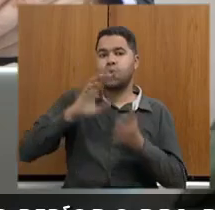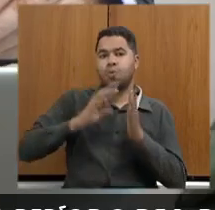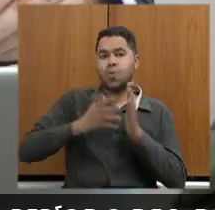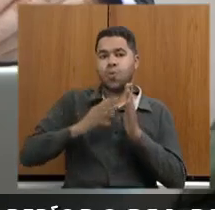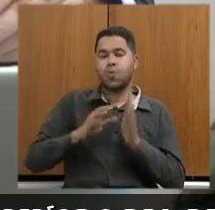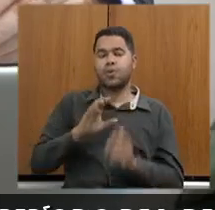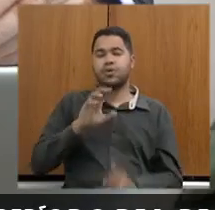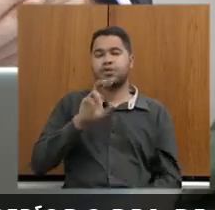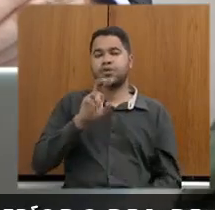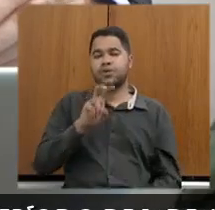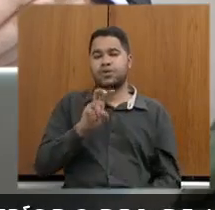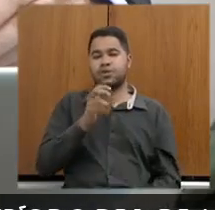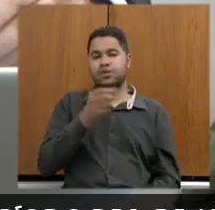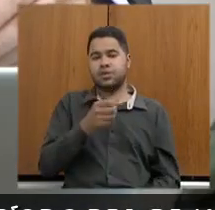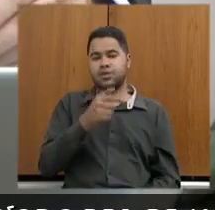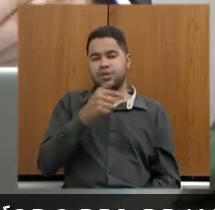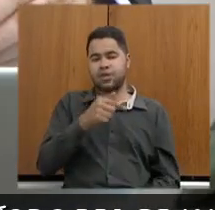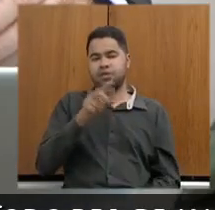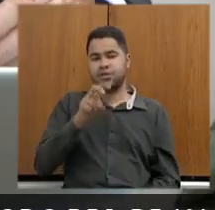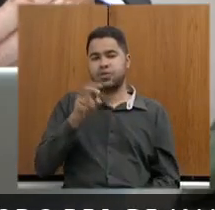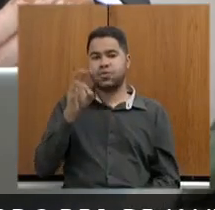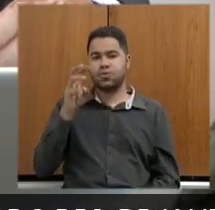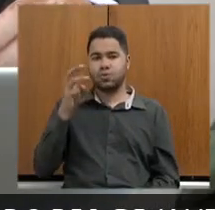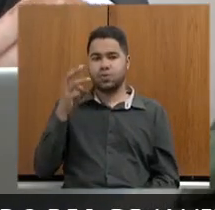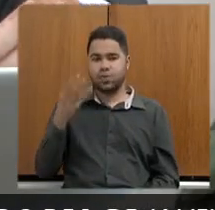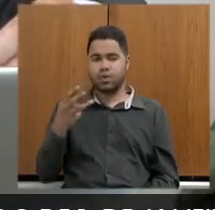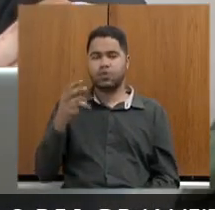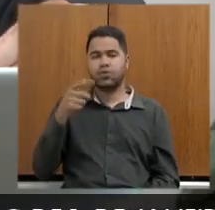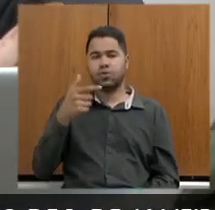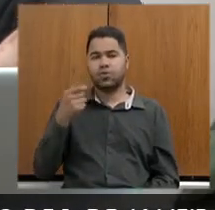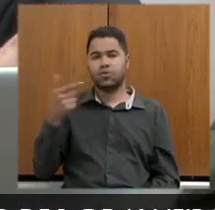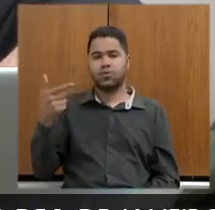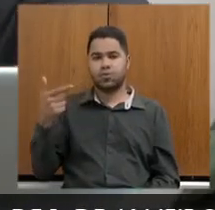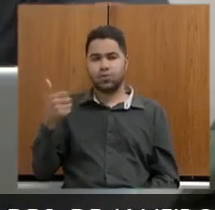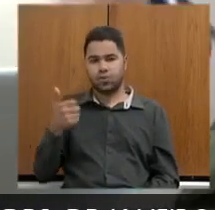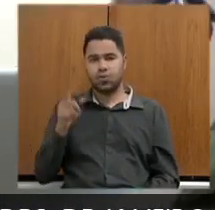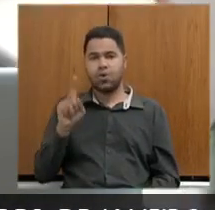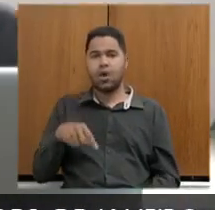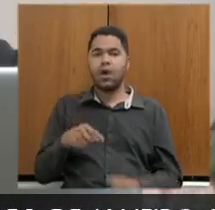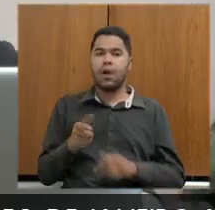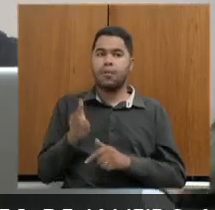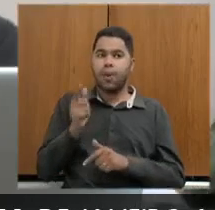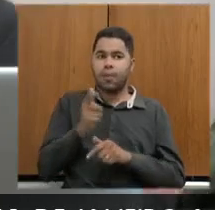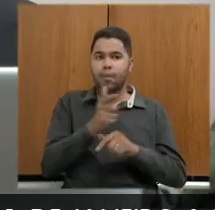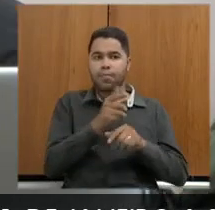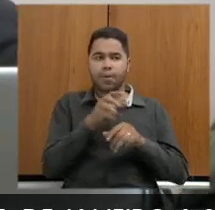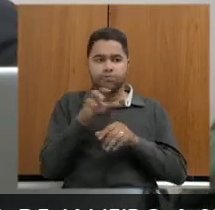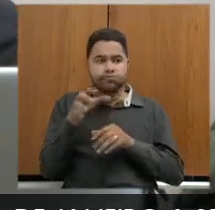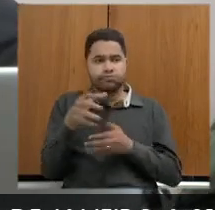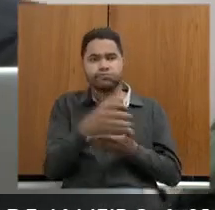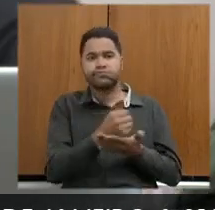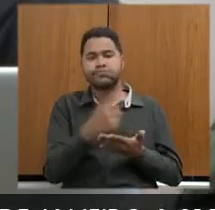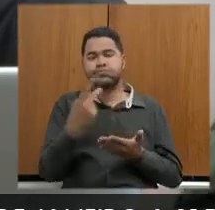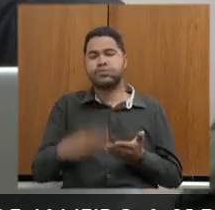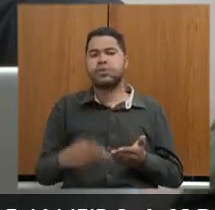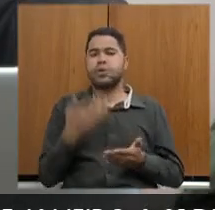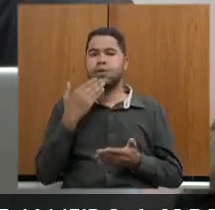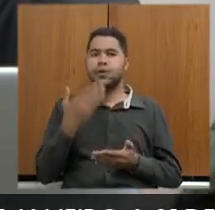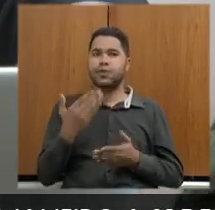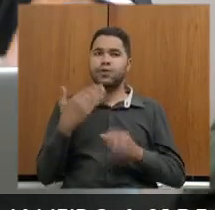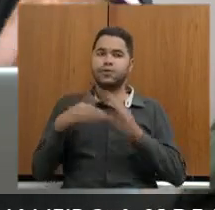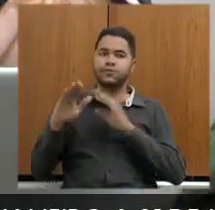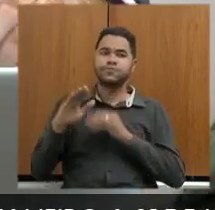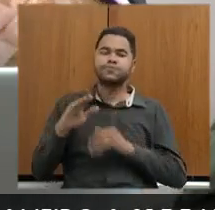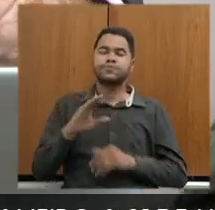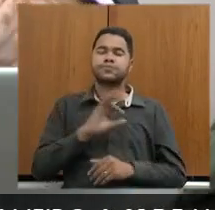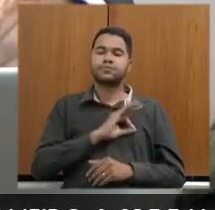23 7532 21 que dispõe sobre o registro de informações relativas armas de fogo e munições apreendidas no estado pode aquele mesmo ser